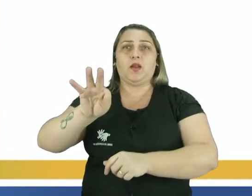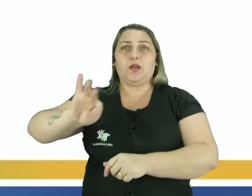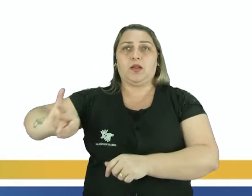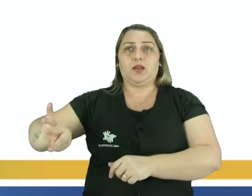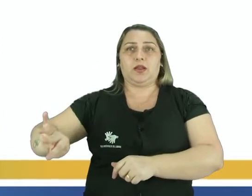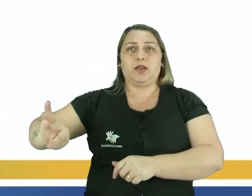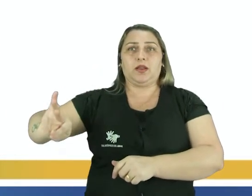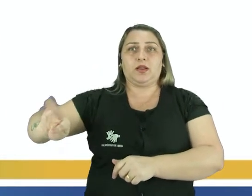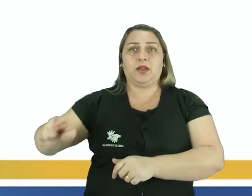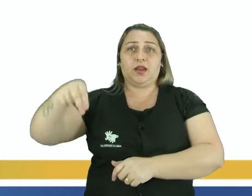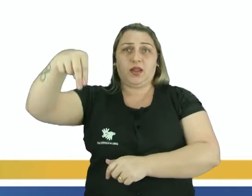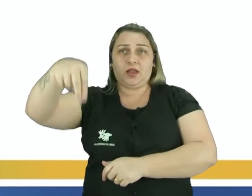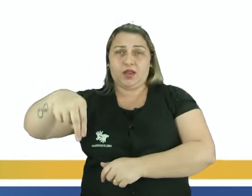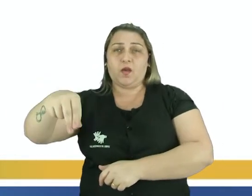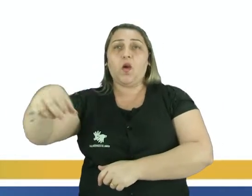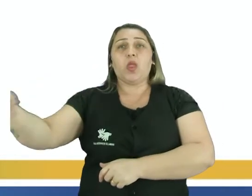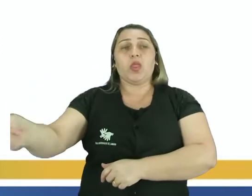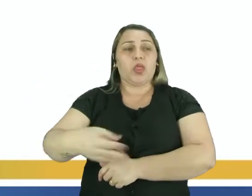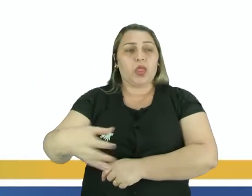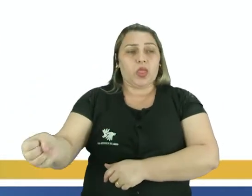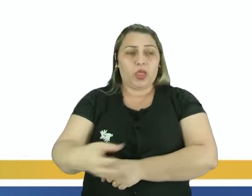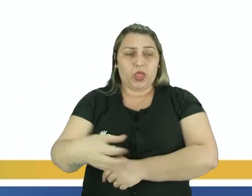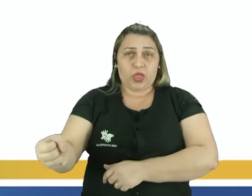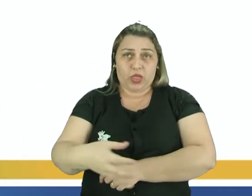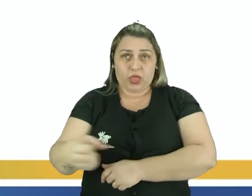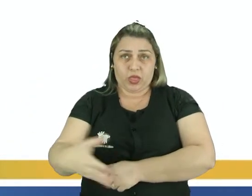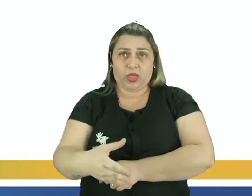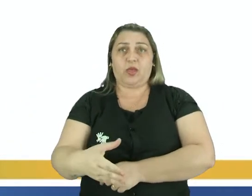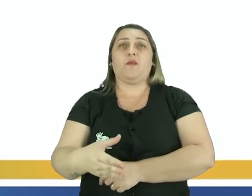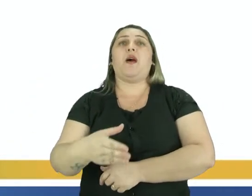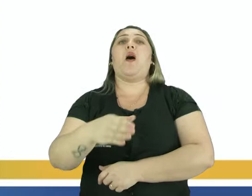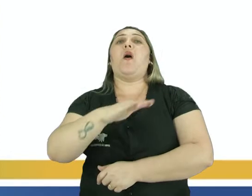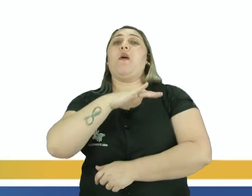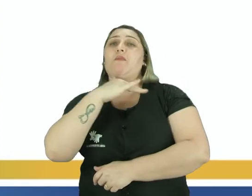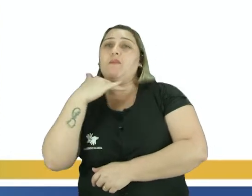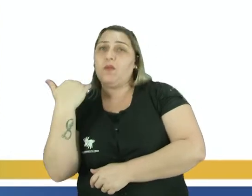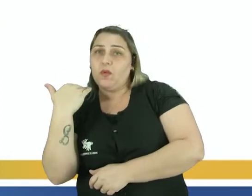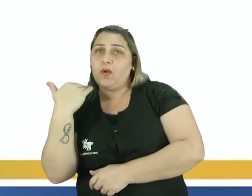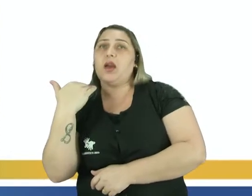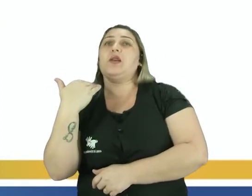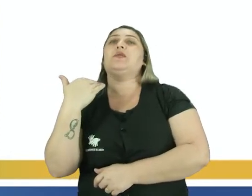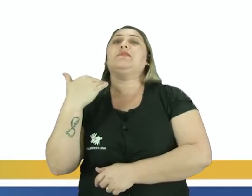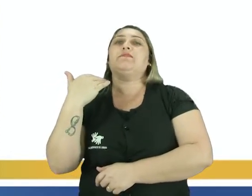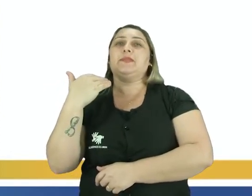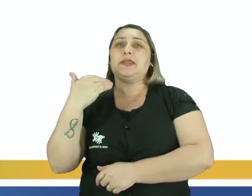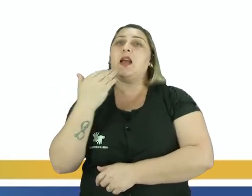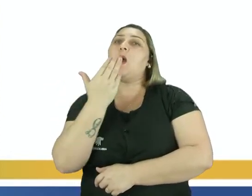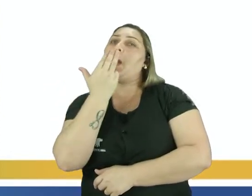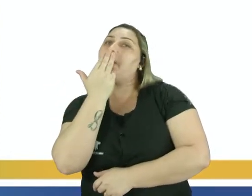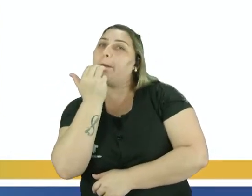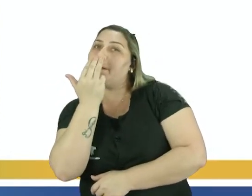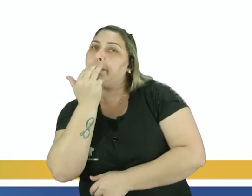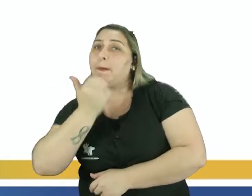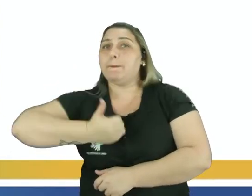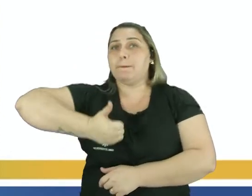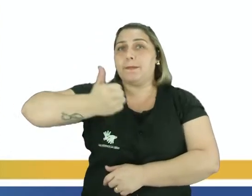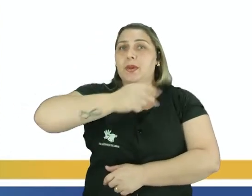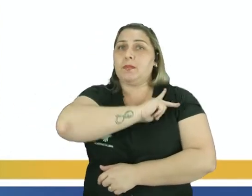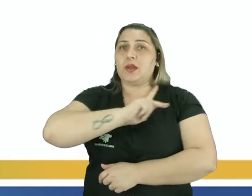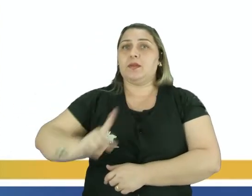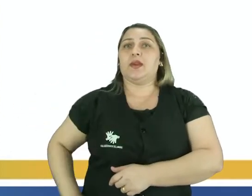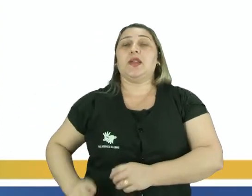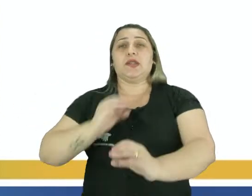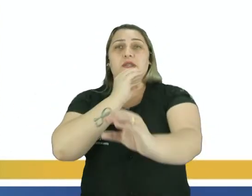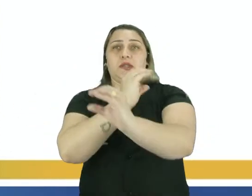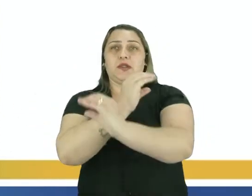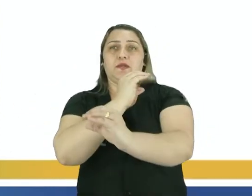do Brasil. Entretanto, Tancredo faleceu antes de assumir o cargo, levando a posse de José Sarney, o primeiro presidente